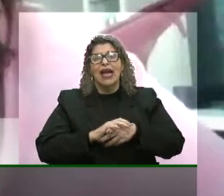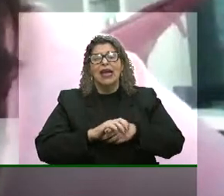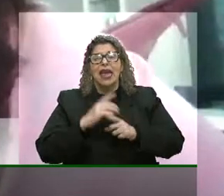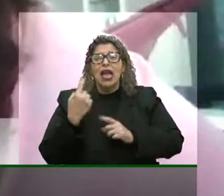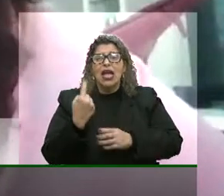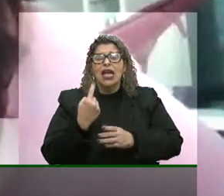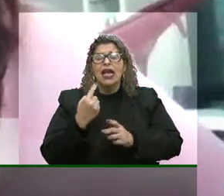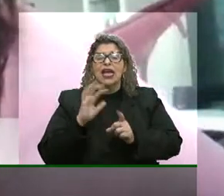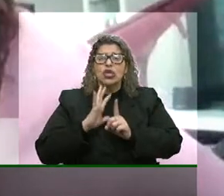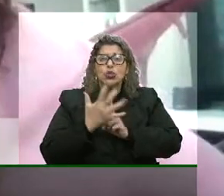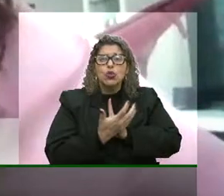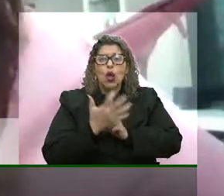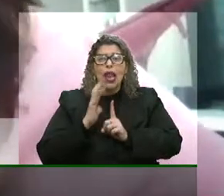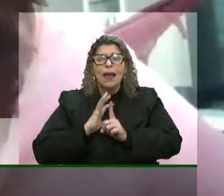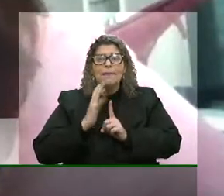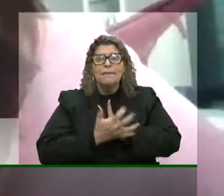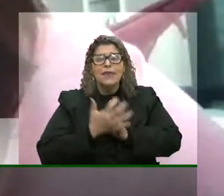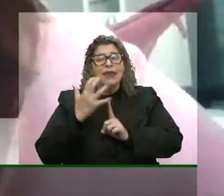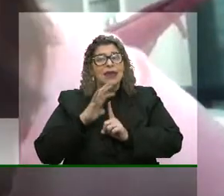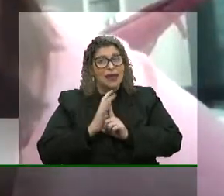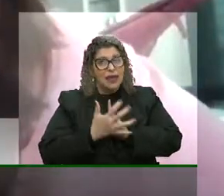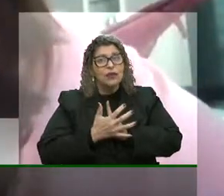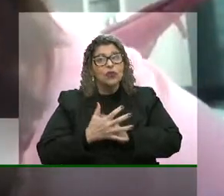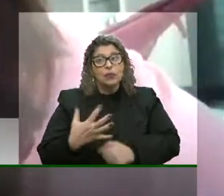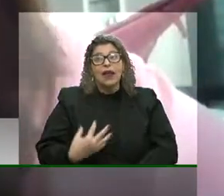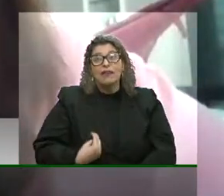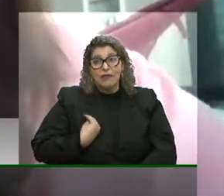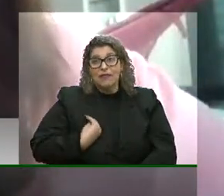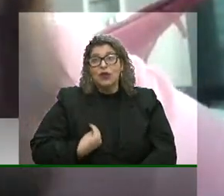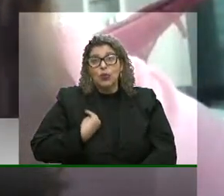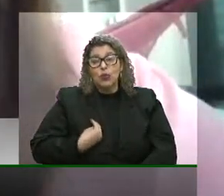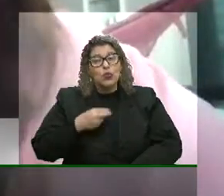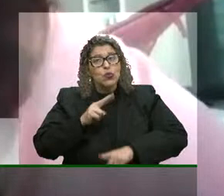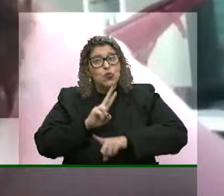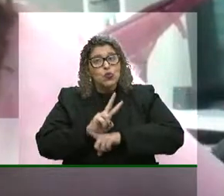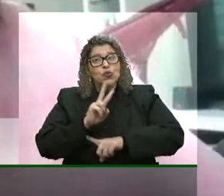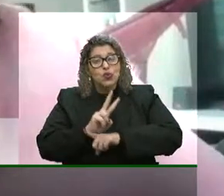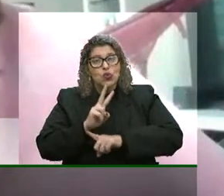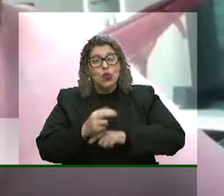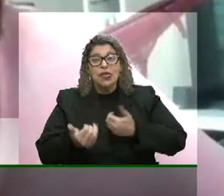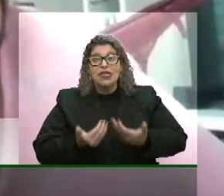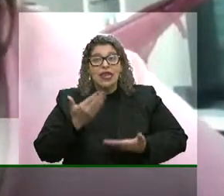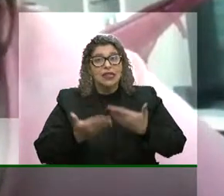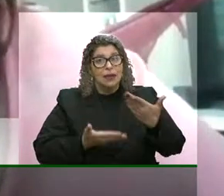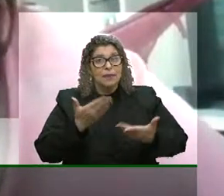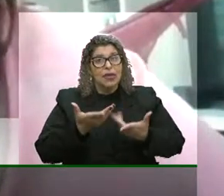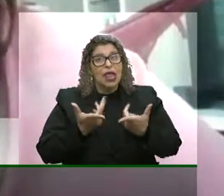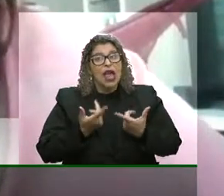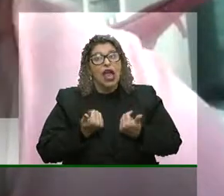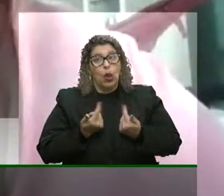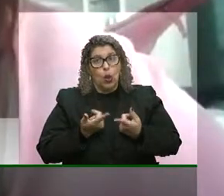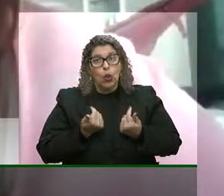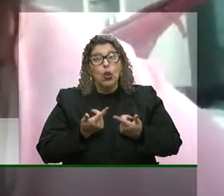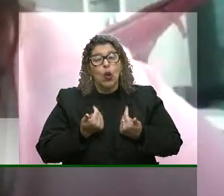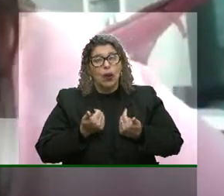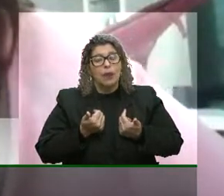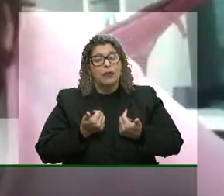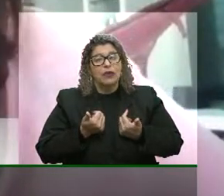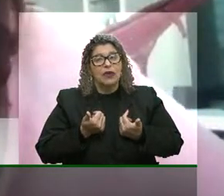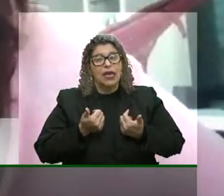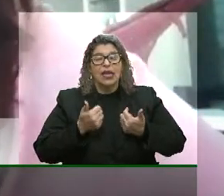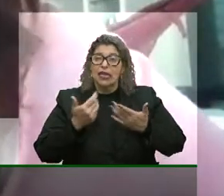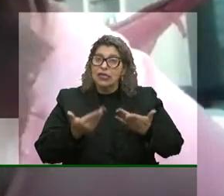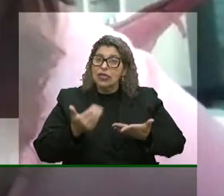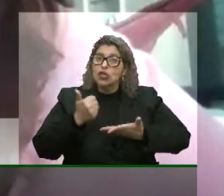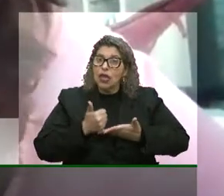preservar vidas, terem que ter um tratamento econômico, essa é a nossa grande defesa. Não